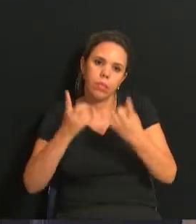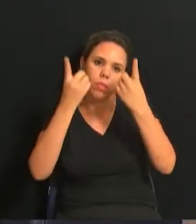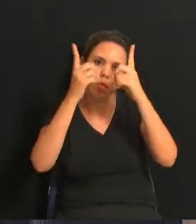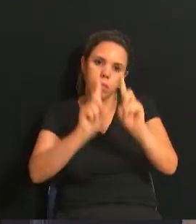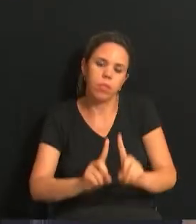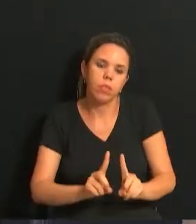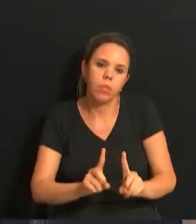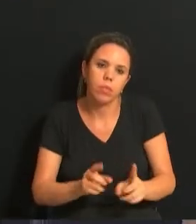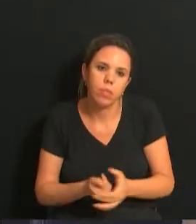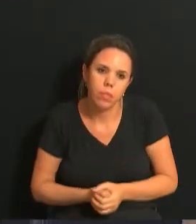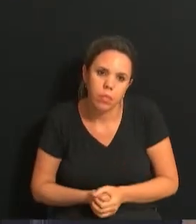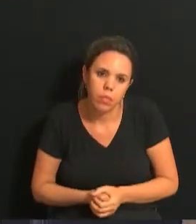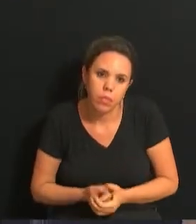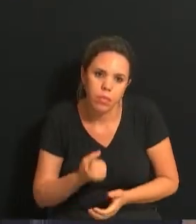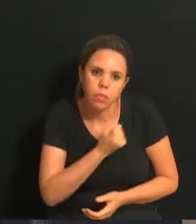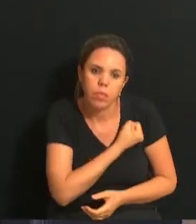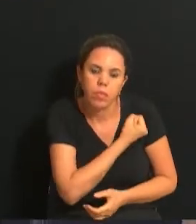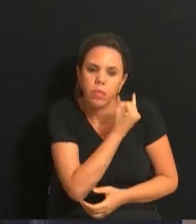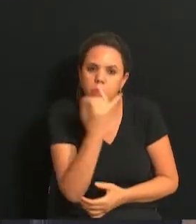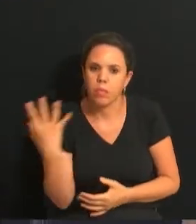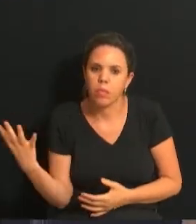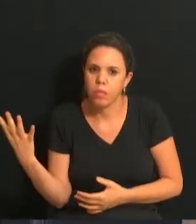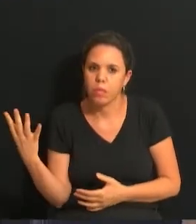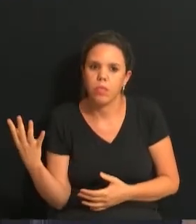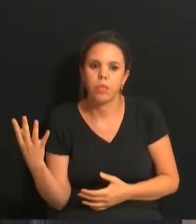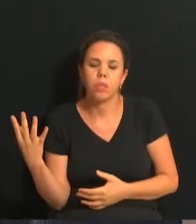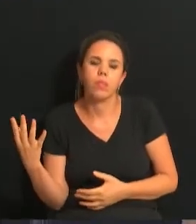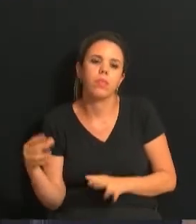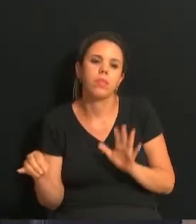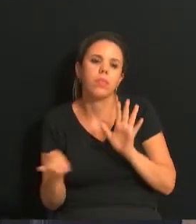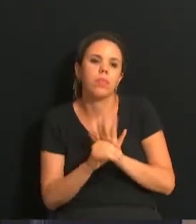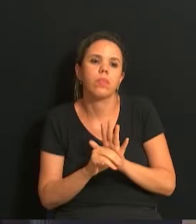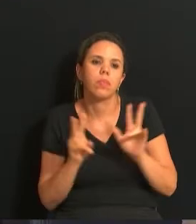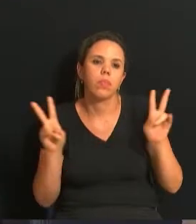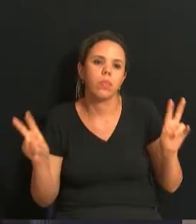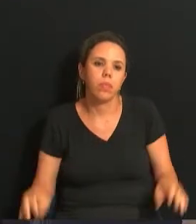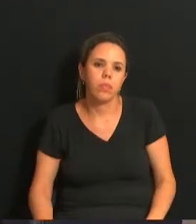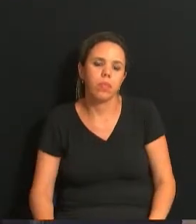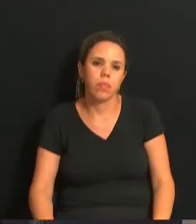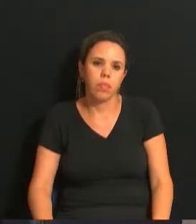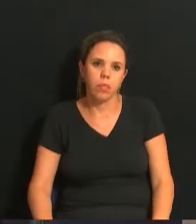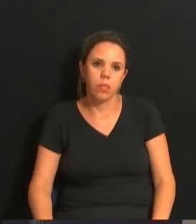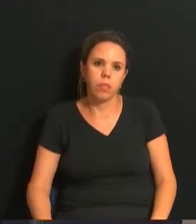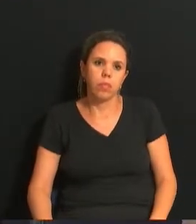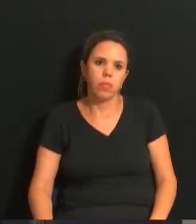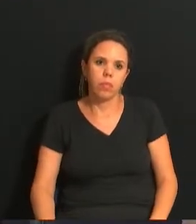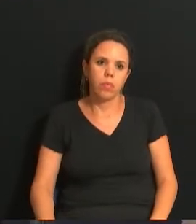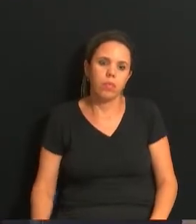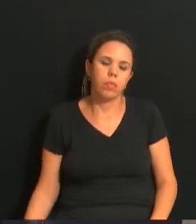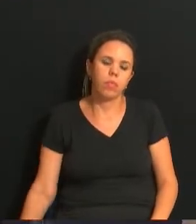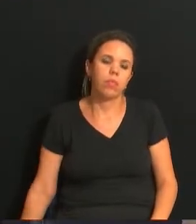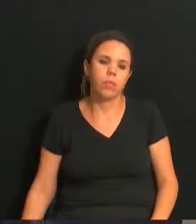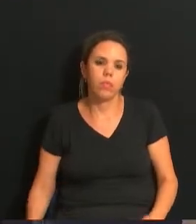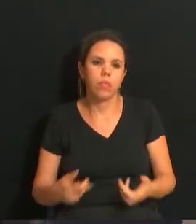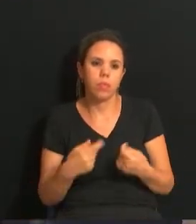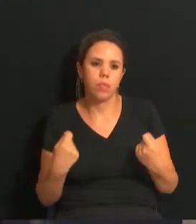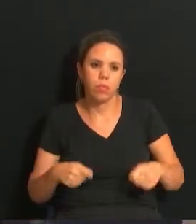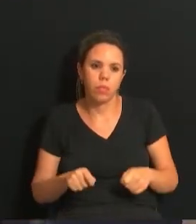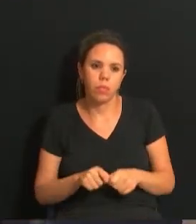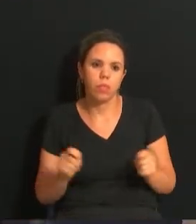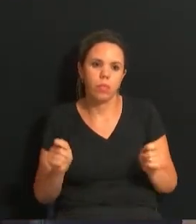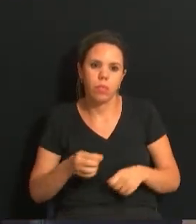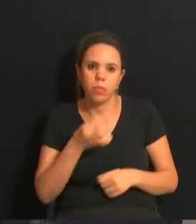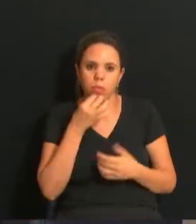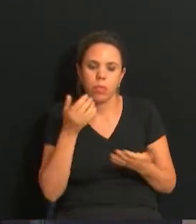partir das inúmeras identidades e relações homoafetivas. Eu acho que essa deveria ser uma posição aqui